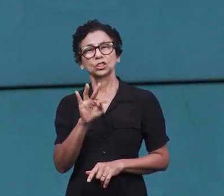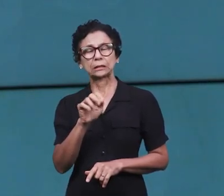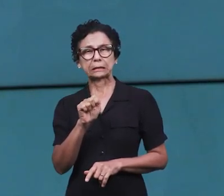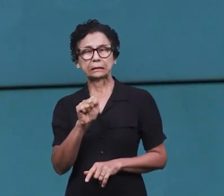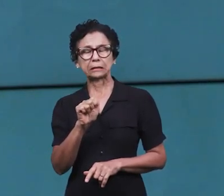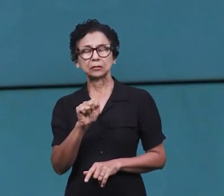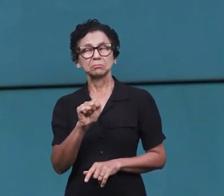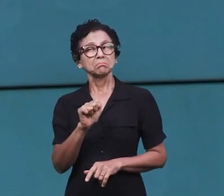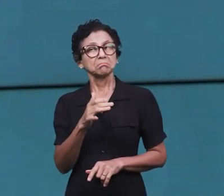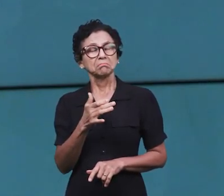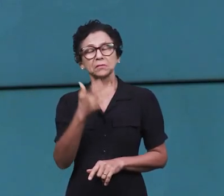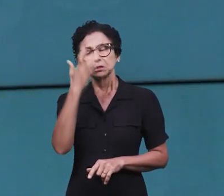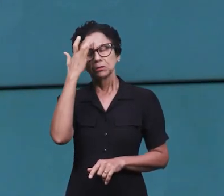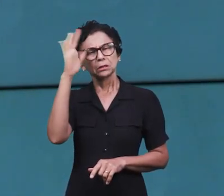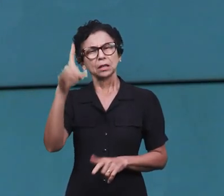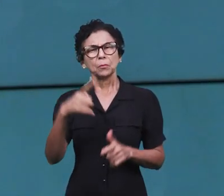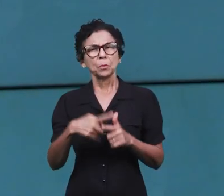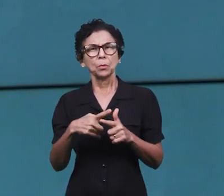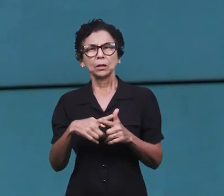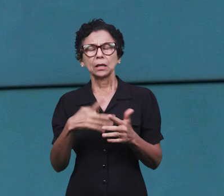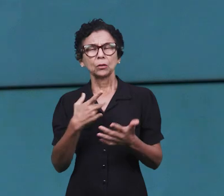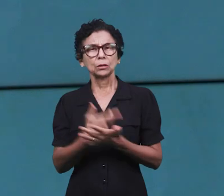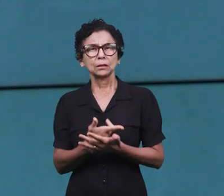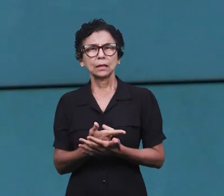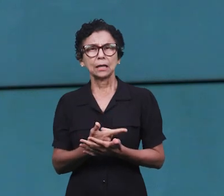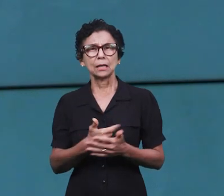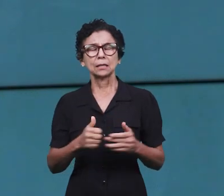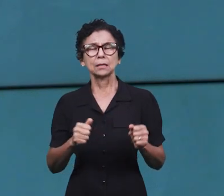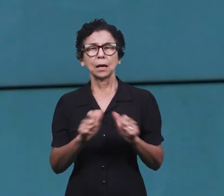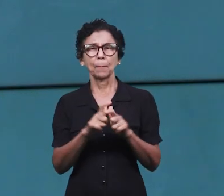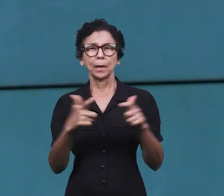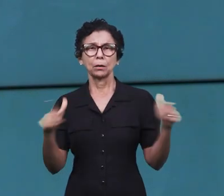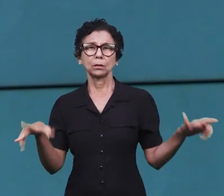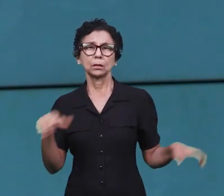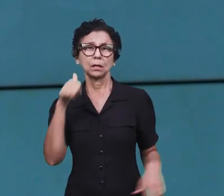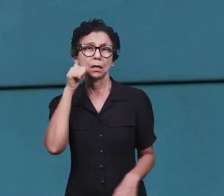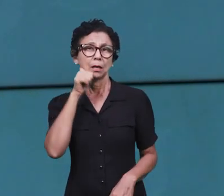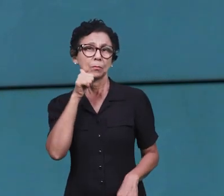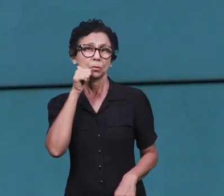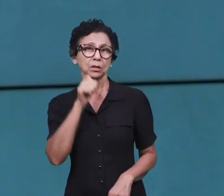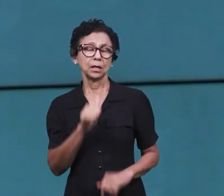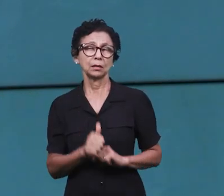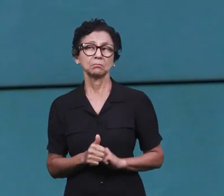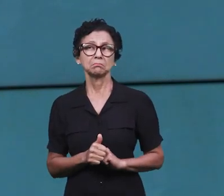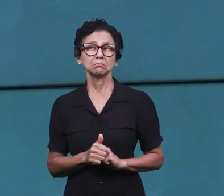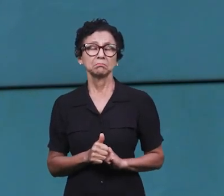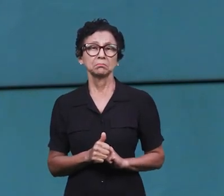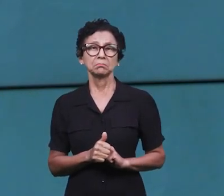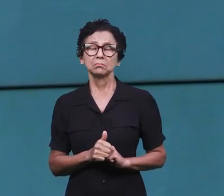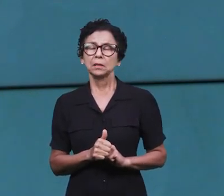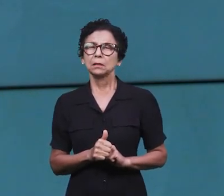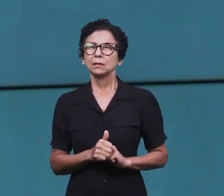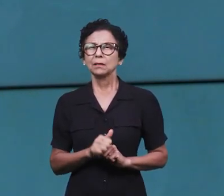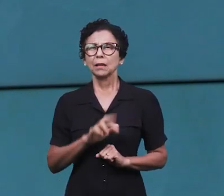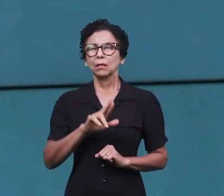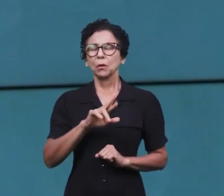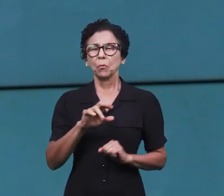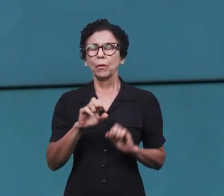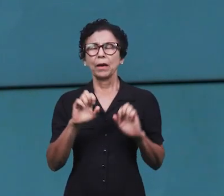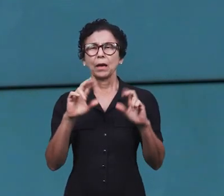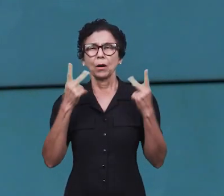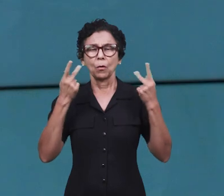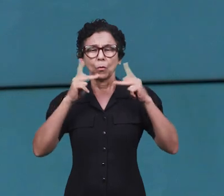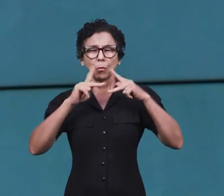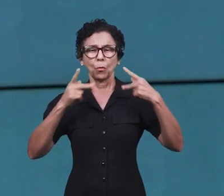ou o motivo por que isso acontece. Não parece haver uma relação com hormônios, pois a fibromialgia ela afeta